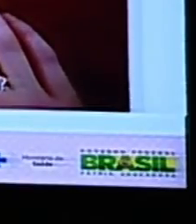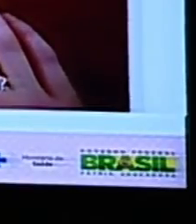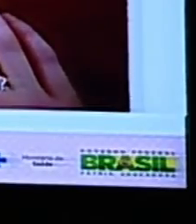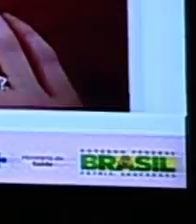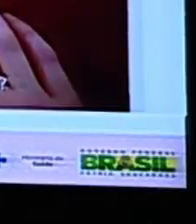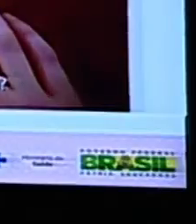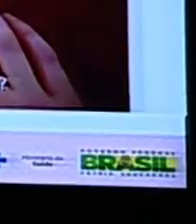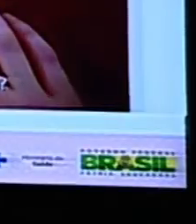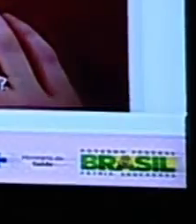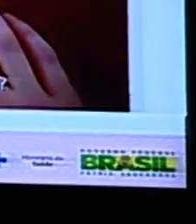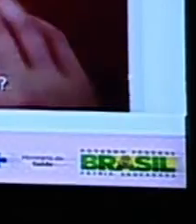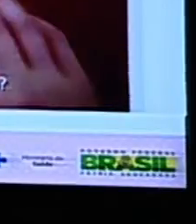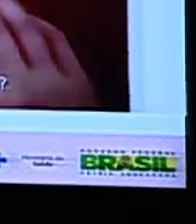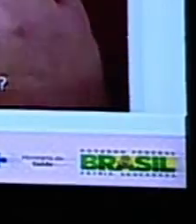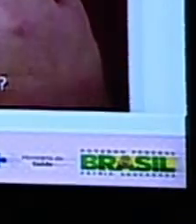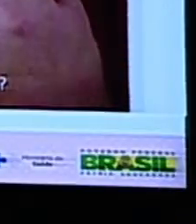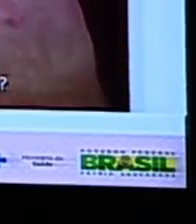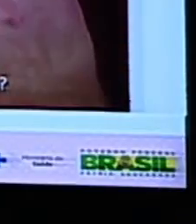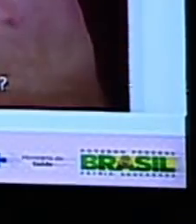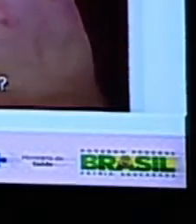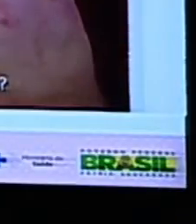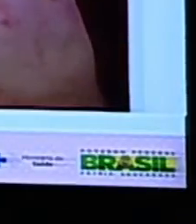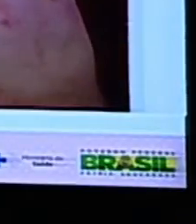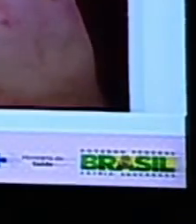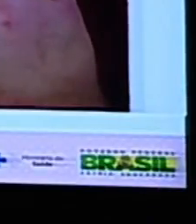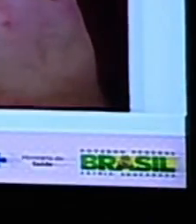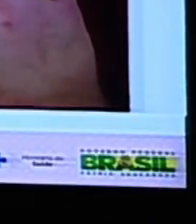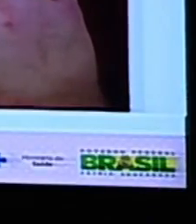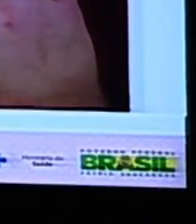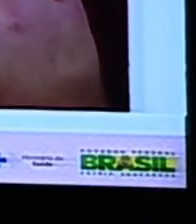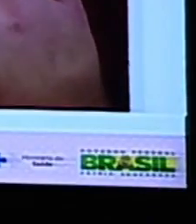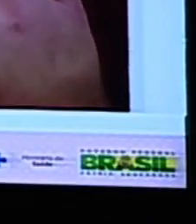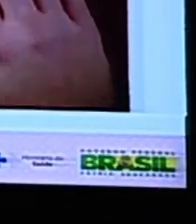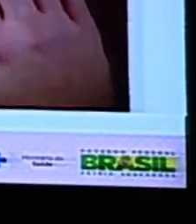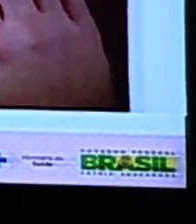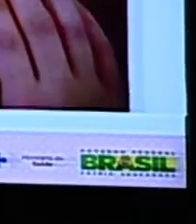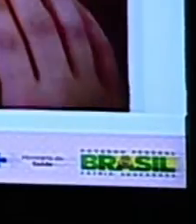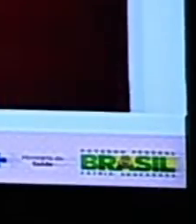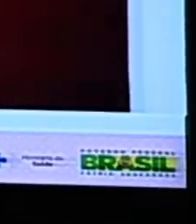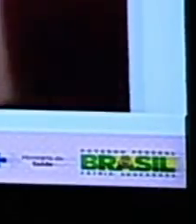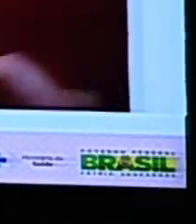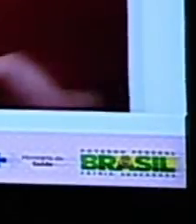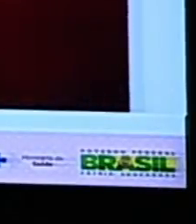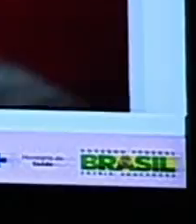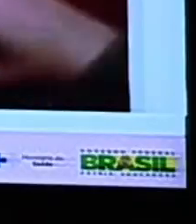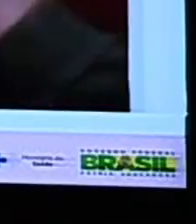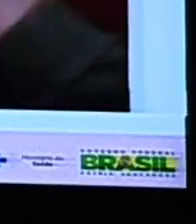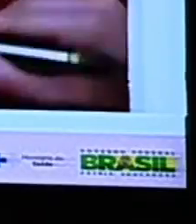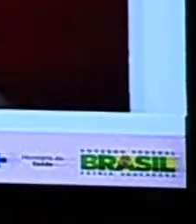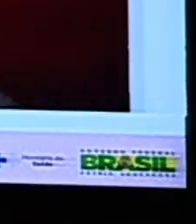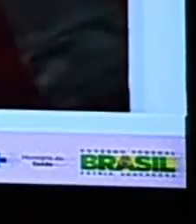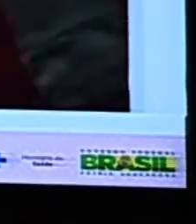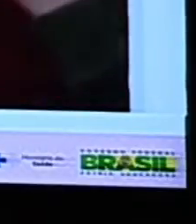ia conseguir realizar os meus sonhos daquele jeito? Fui perdendo as esperanças.